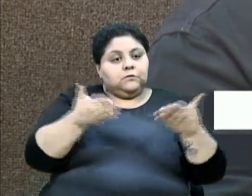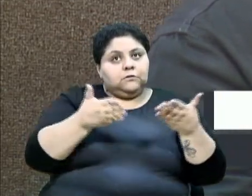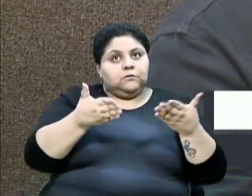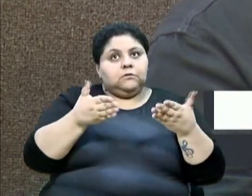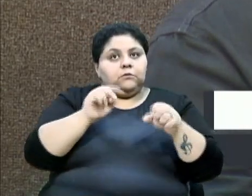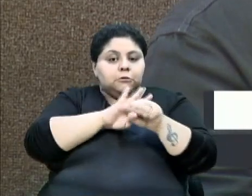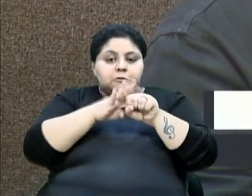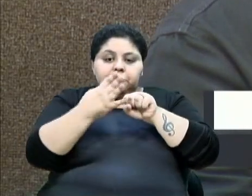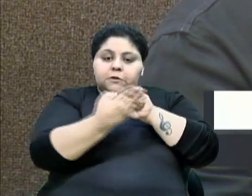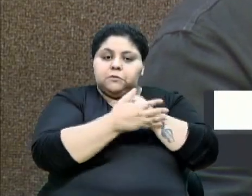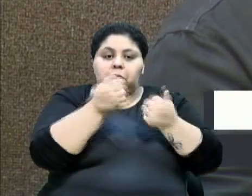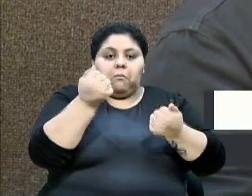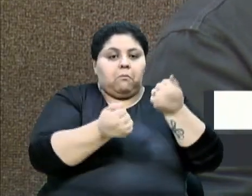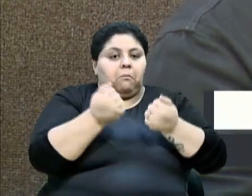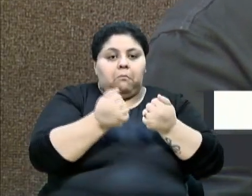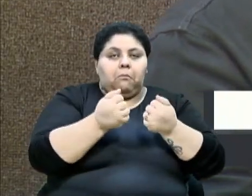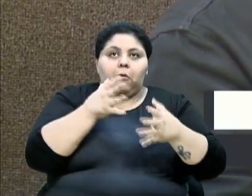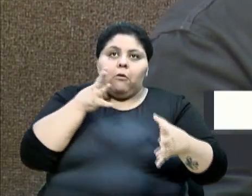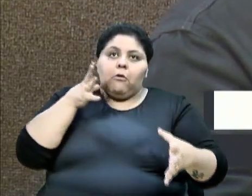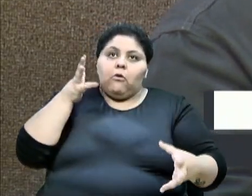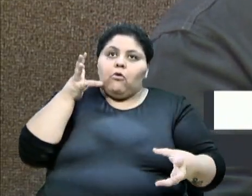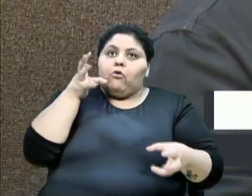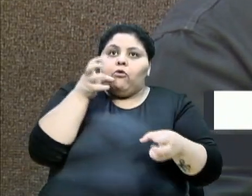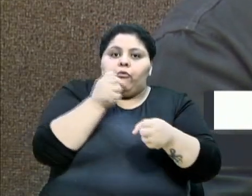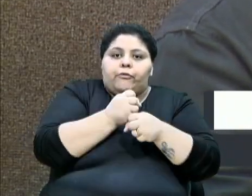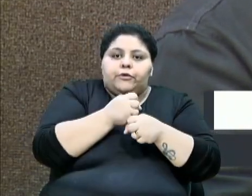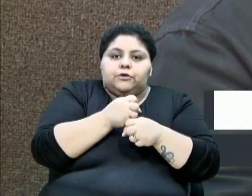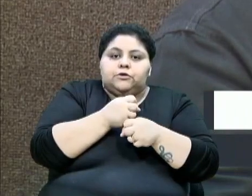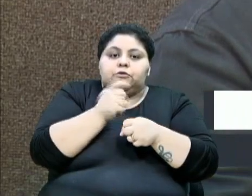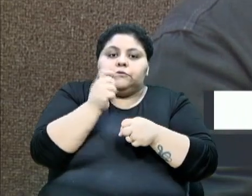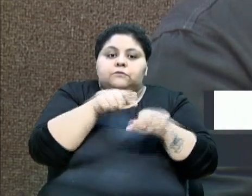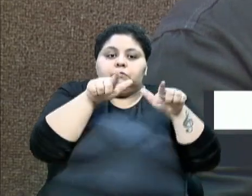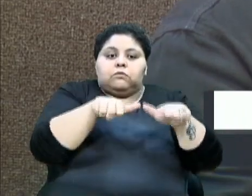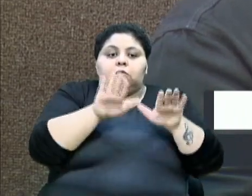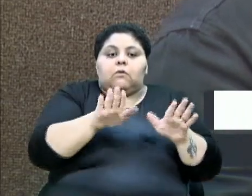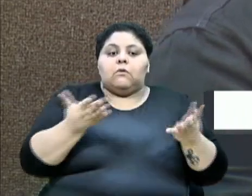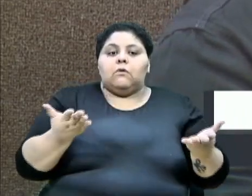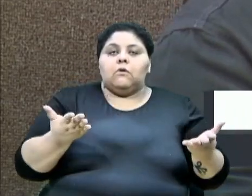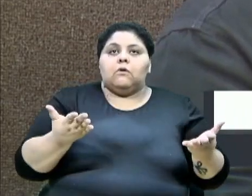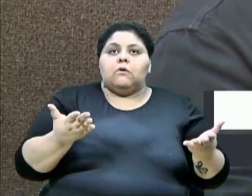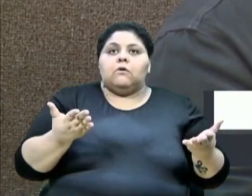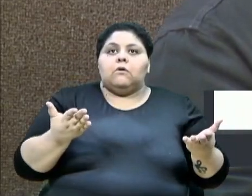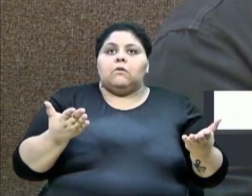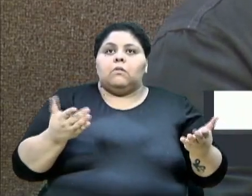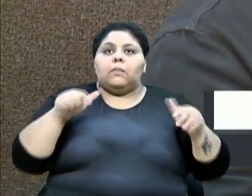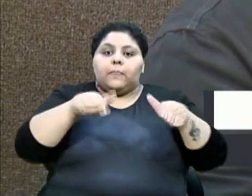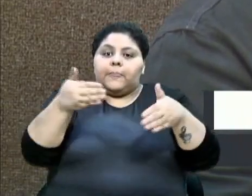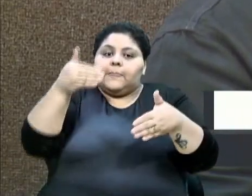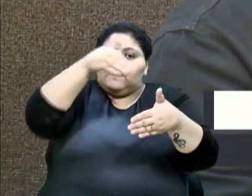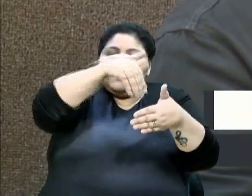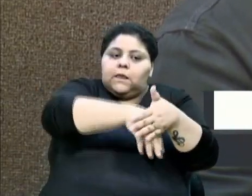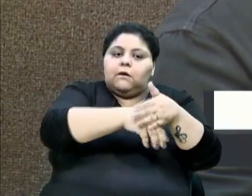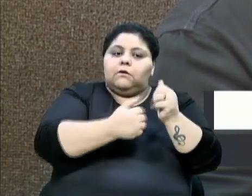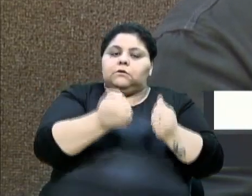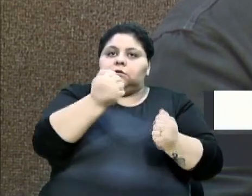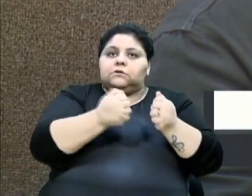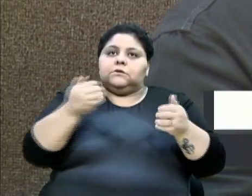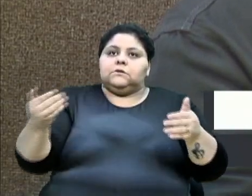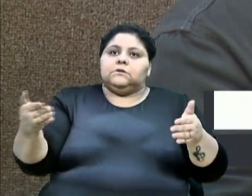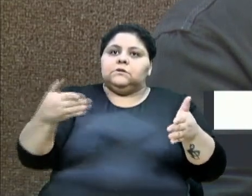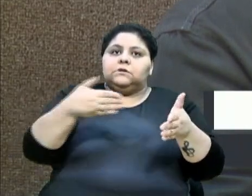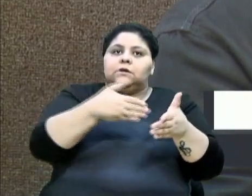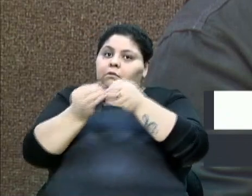aqui para a tribuna, porque nós vamos agora fazer uma campanha que inicia sábado. Eu quero parabenizar o nosso secretário Wagner Petrini, o moleque, secretário